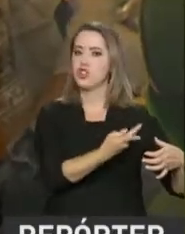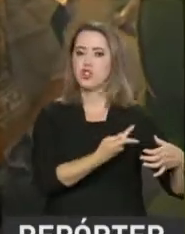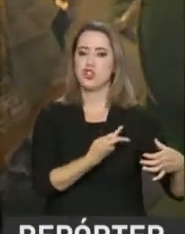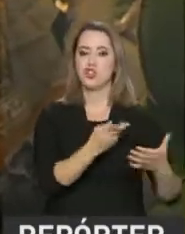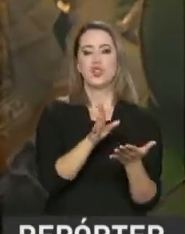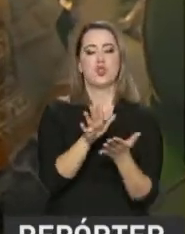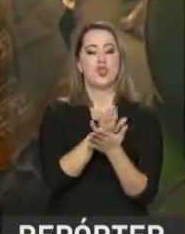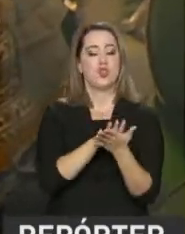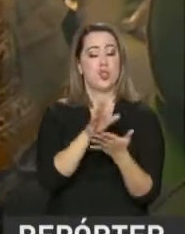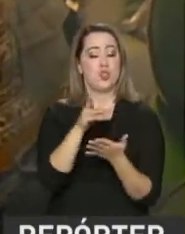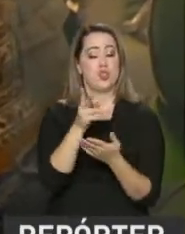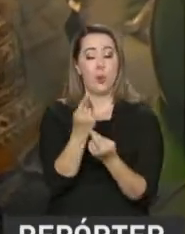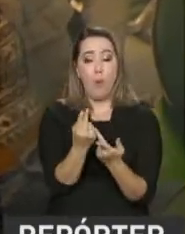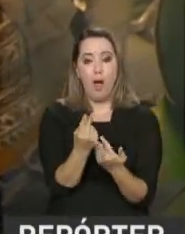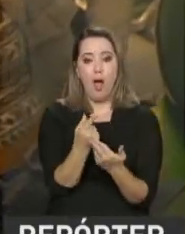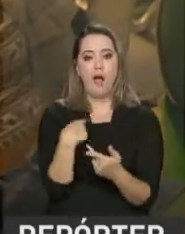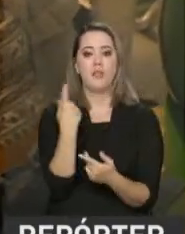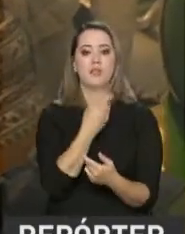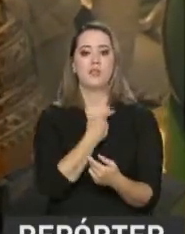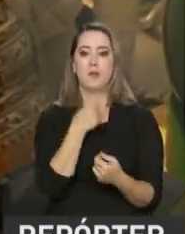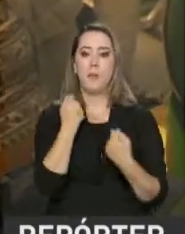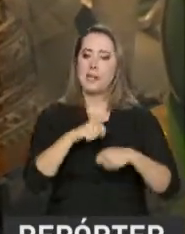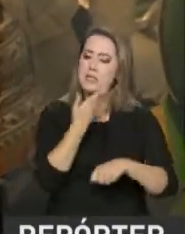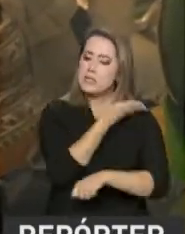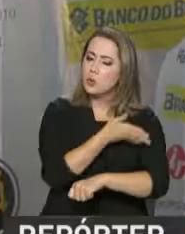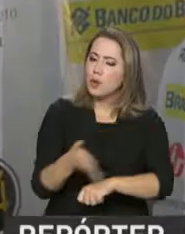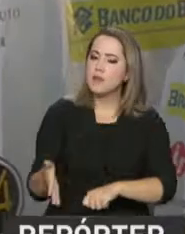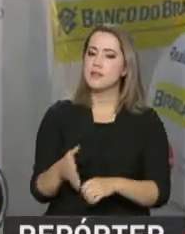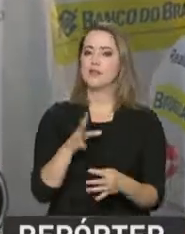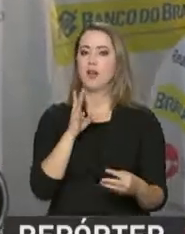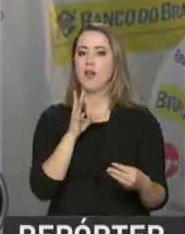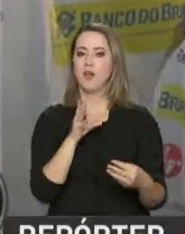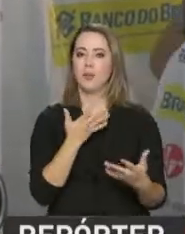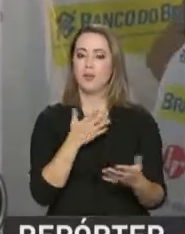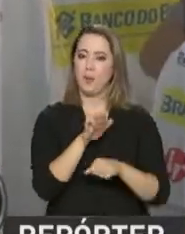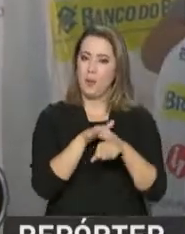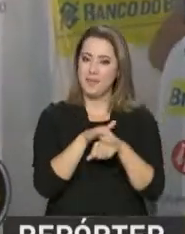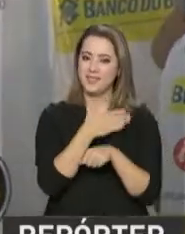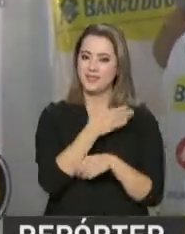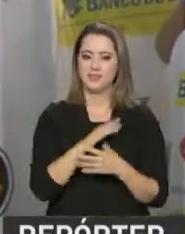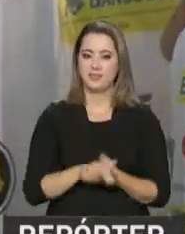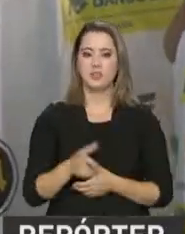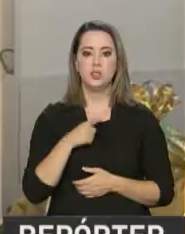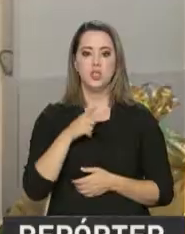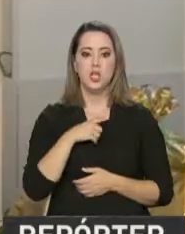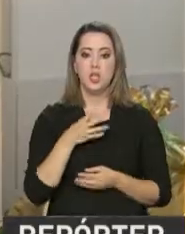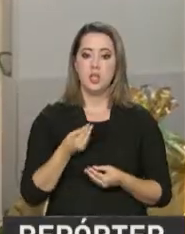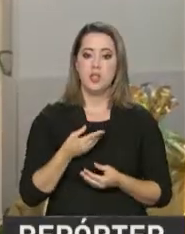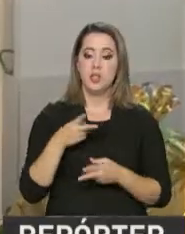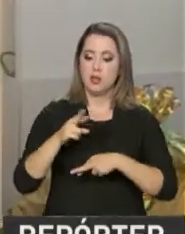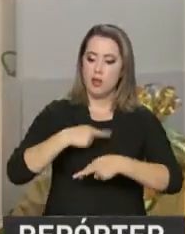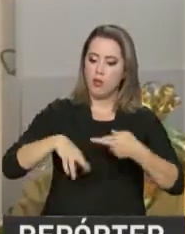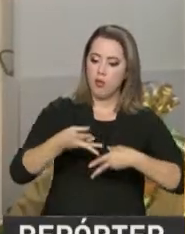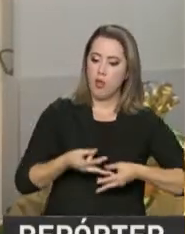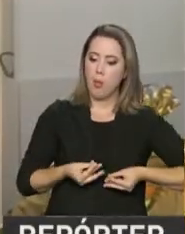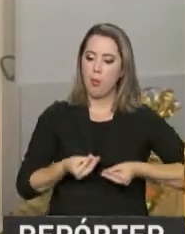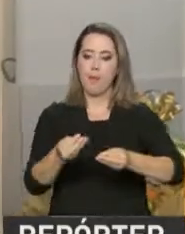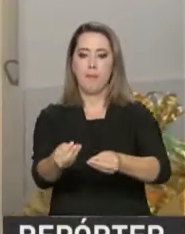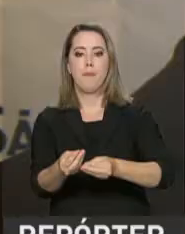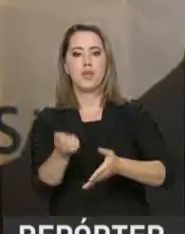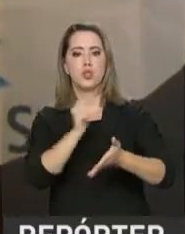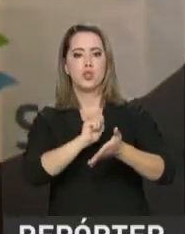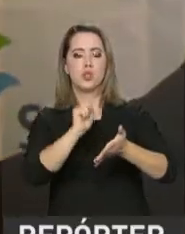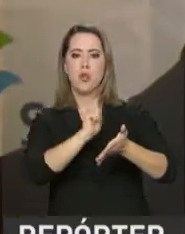deve tratar com muita educação. E teve brinde, camiseta autografada e palestra para a